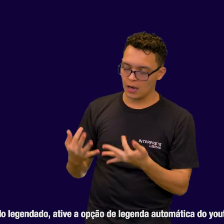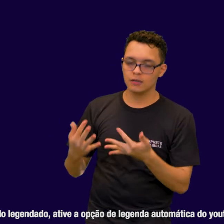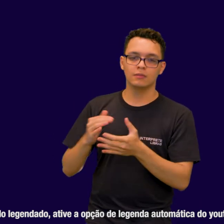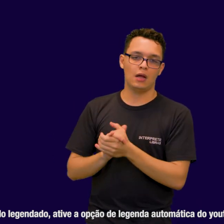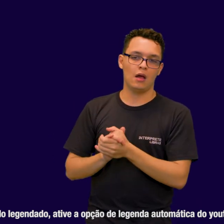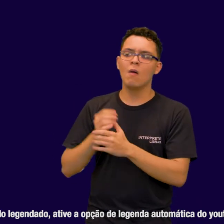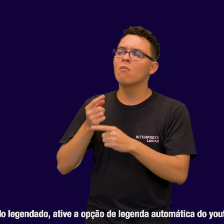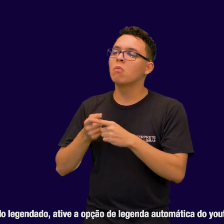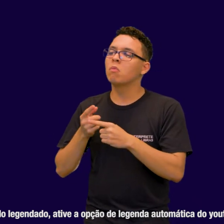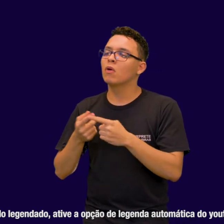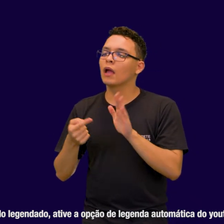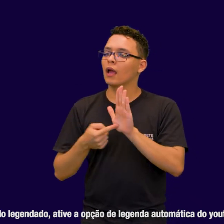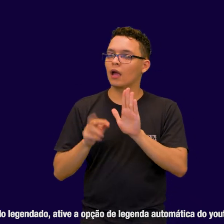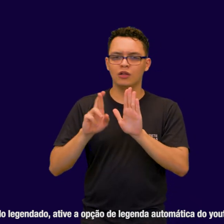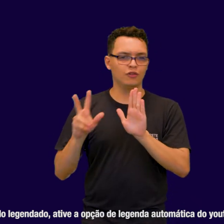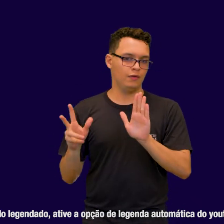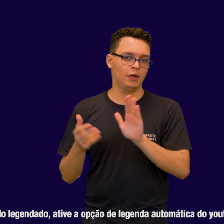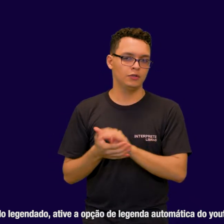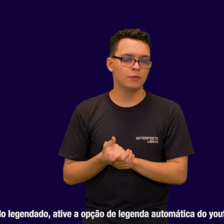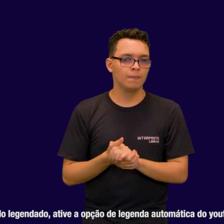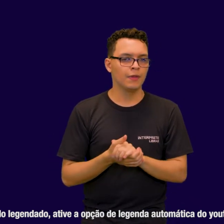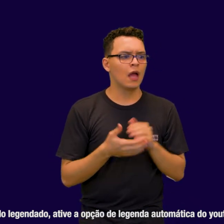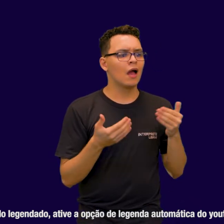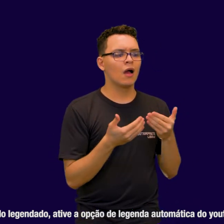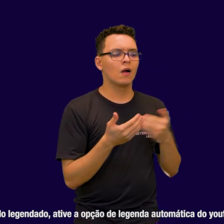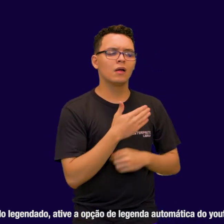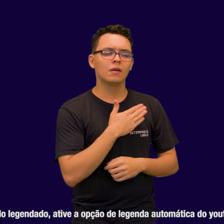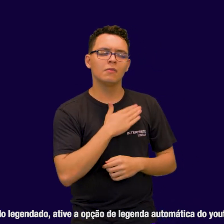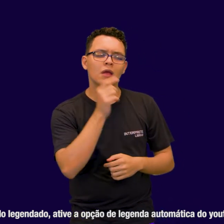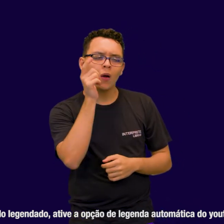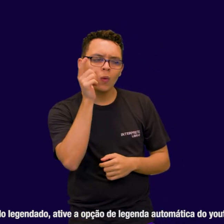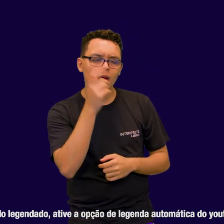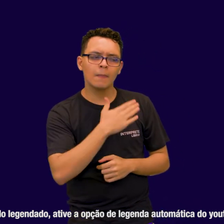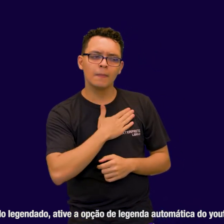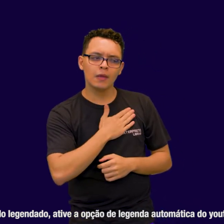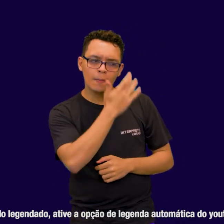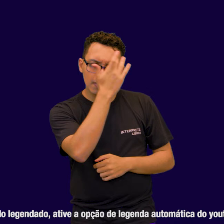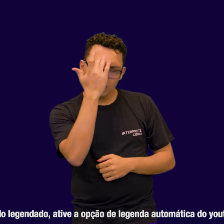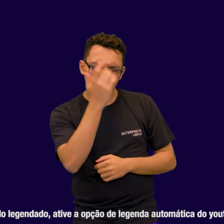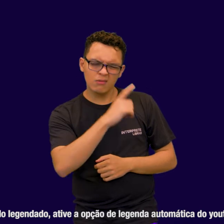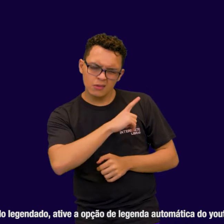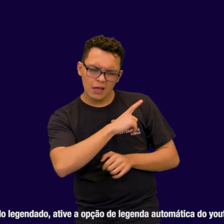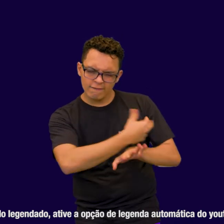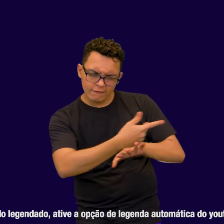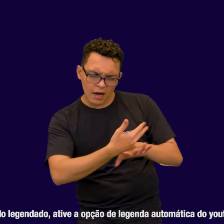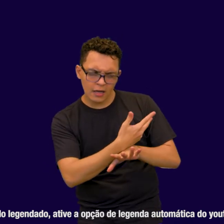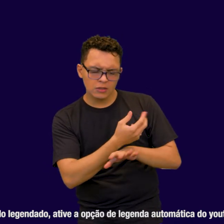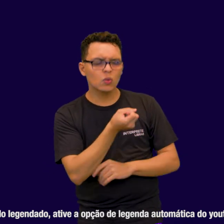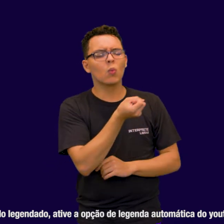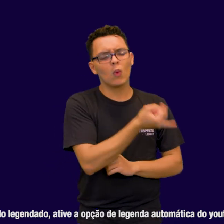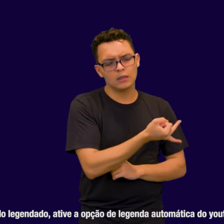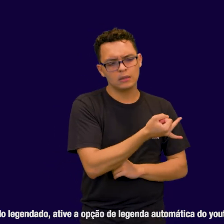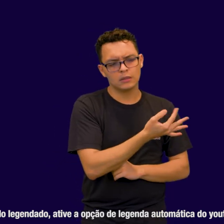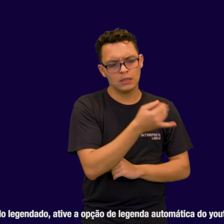por que tem aquelas cervejas ali. Agora, basicamente, até uma curiosidade pessoal. Existem muitas